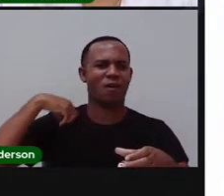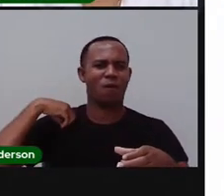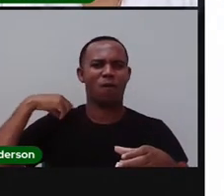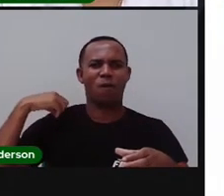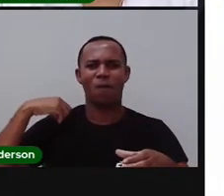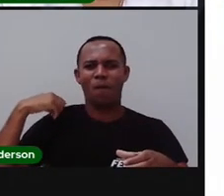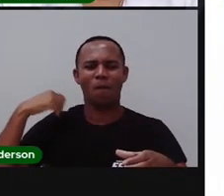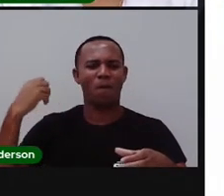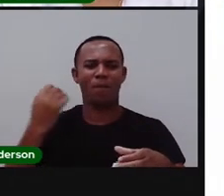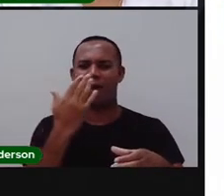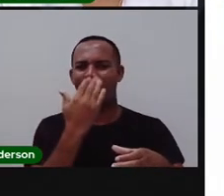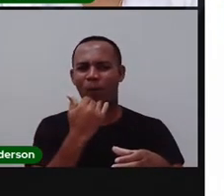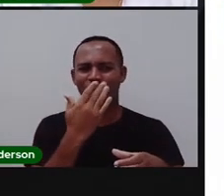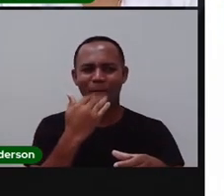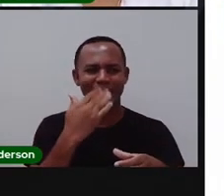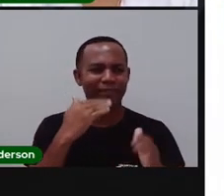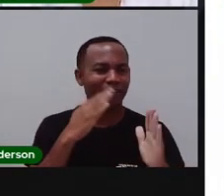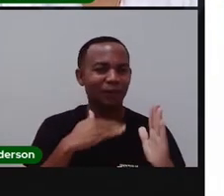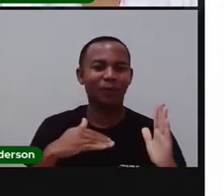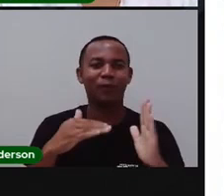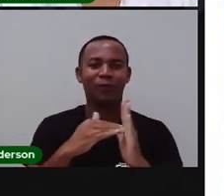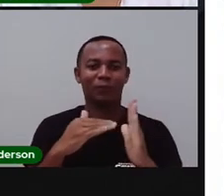roupa, alimento,